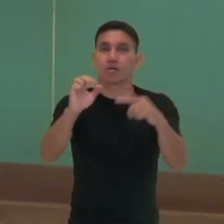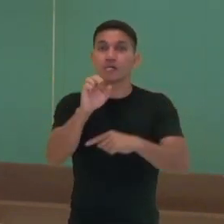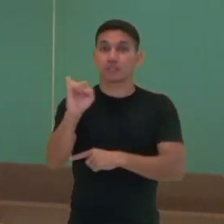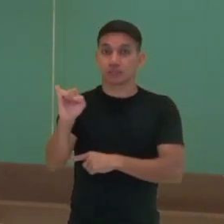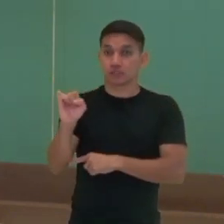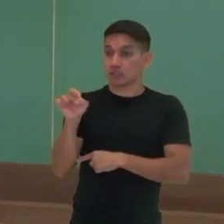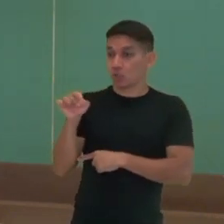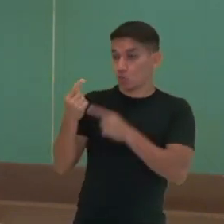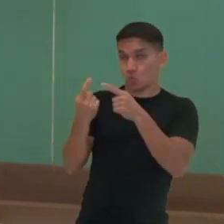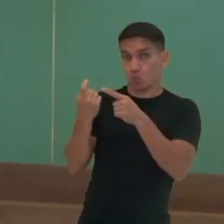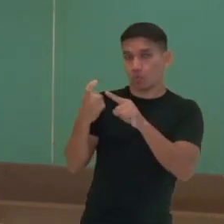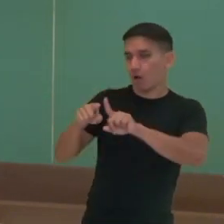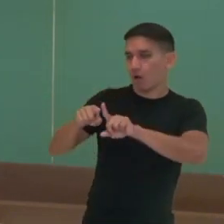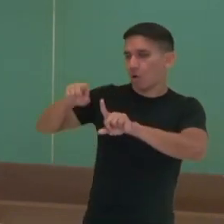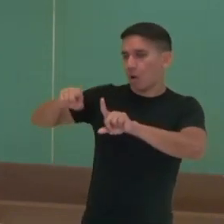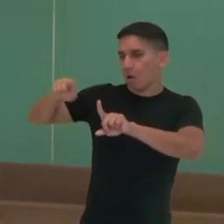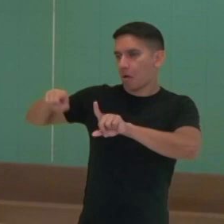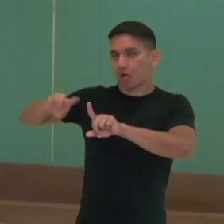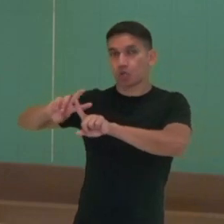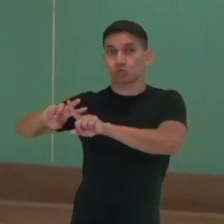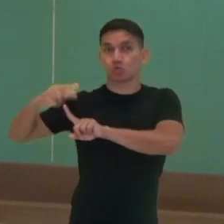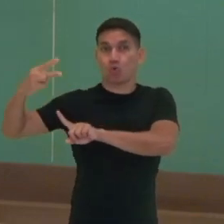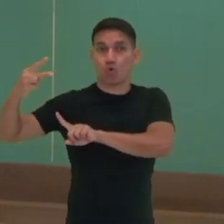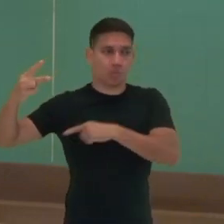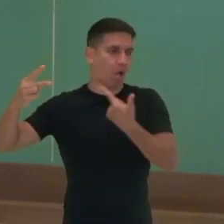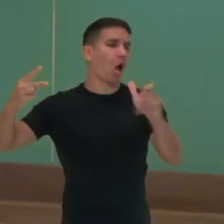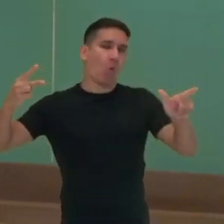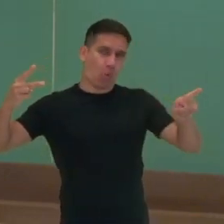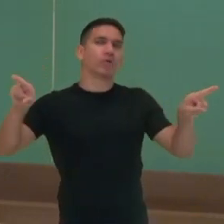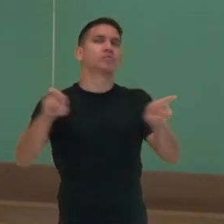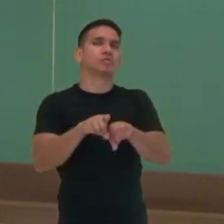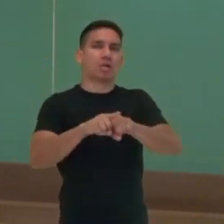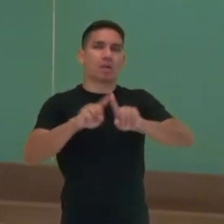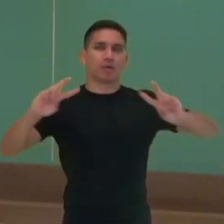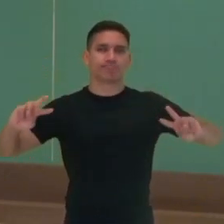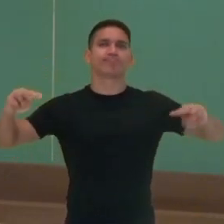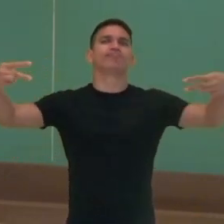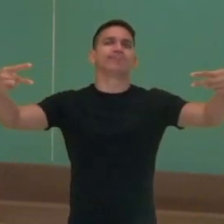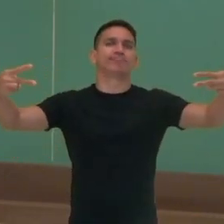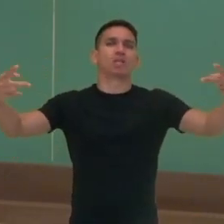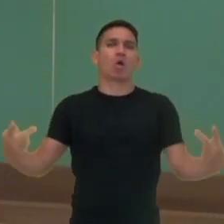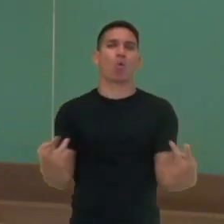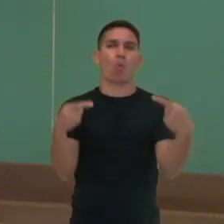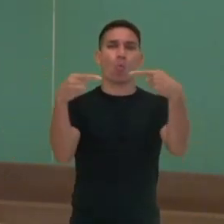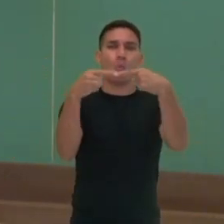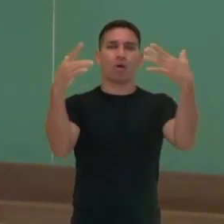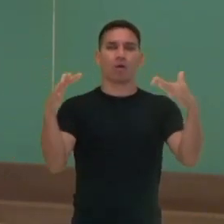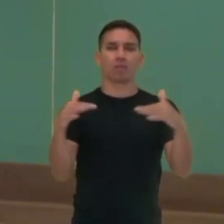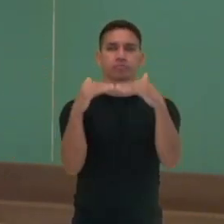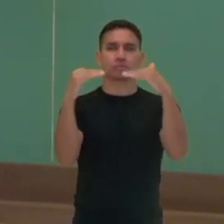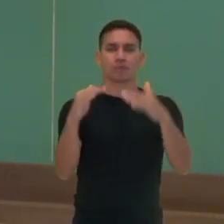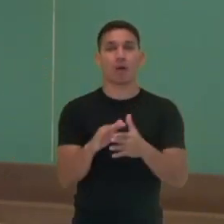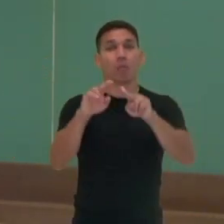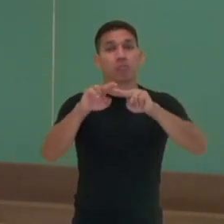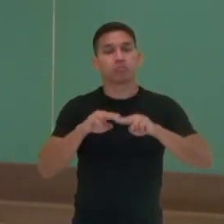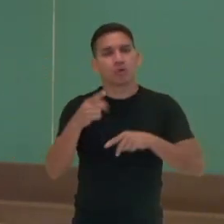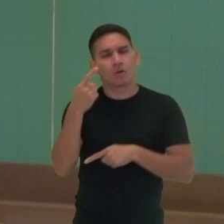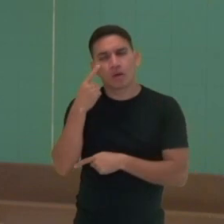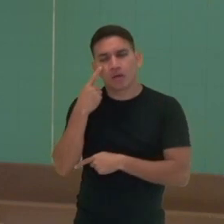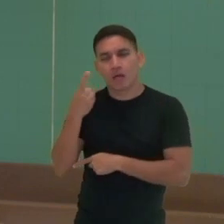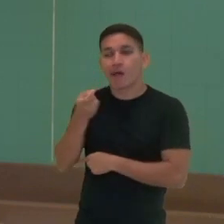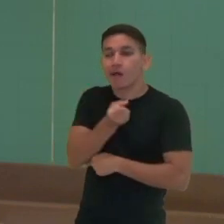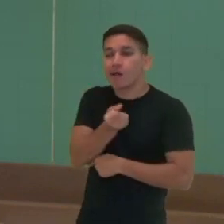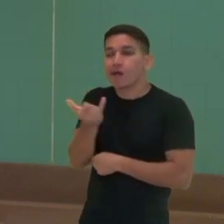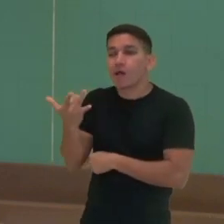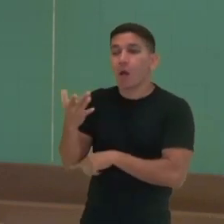uma variável dobra, a outra variável também irá dobrar. Então, aqui eu dobrei o número